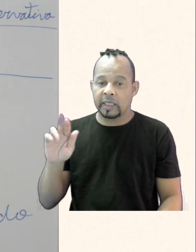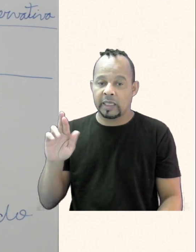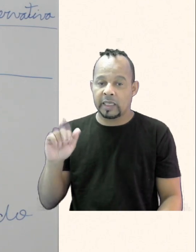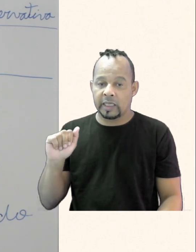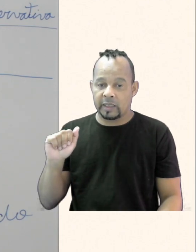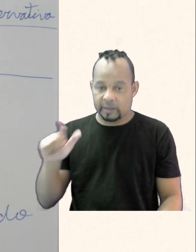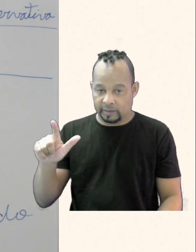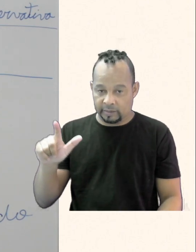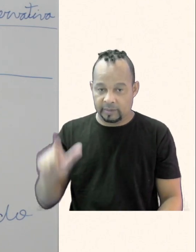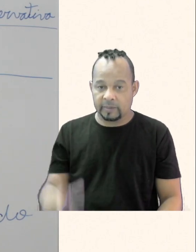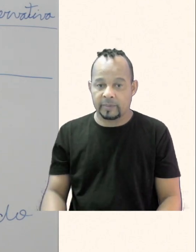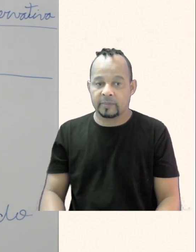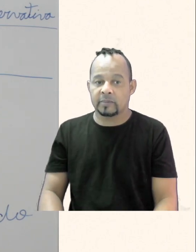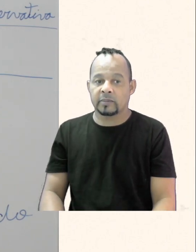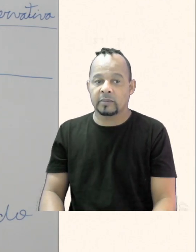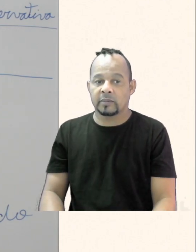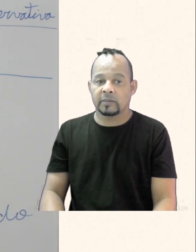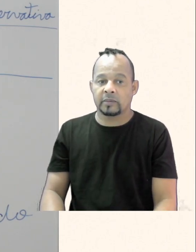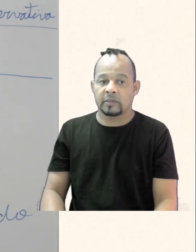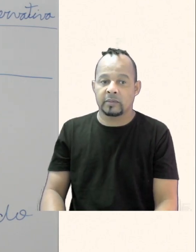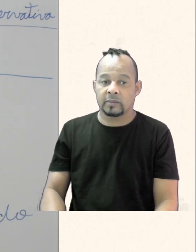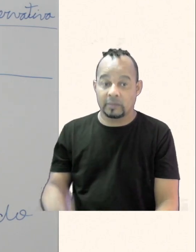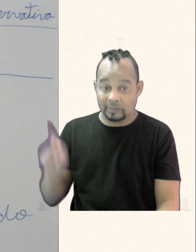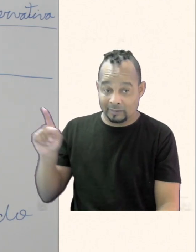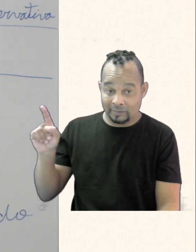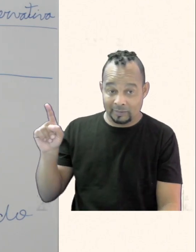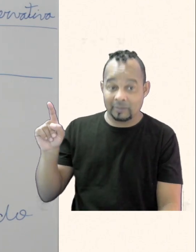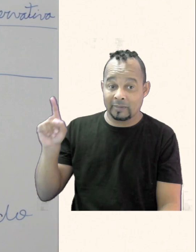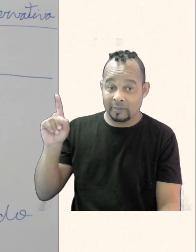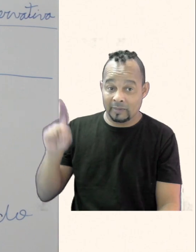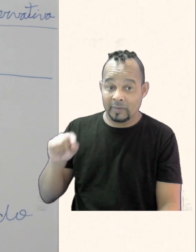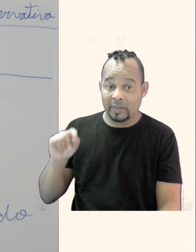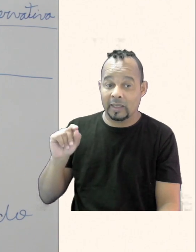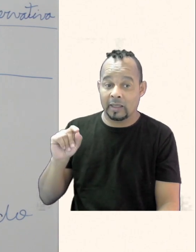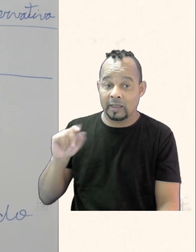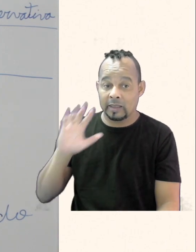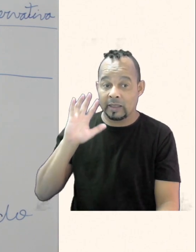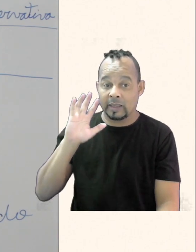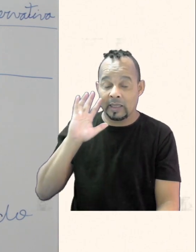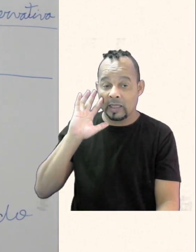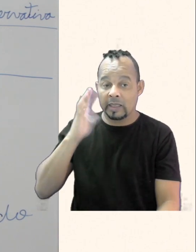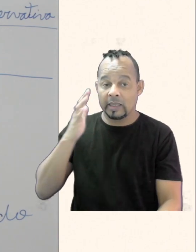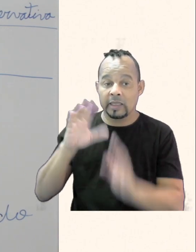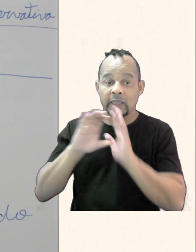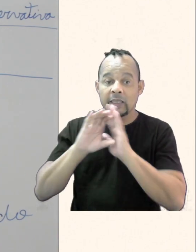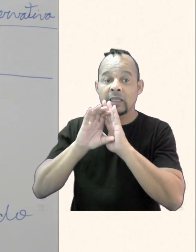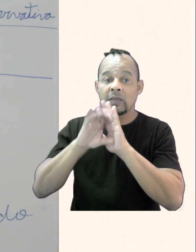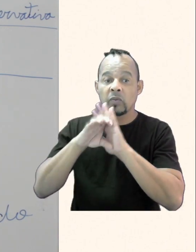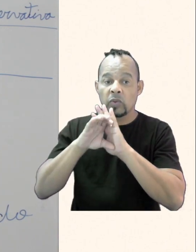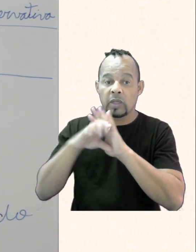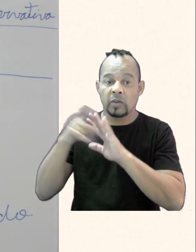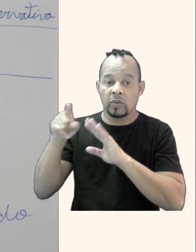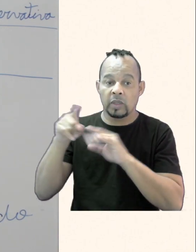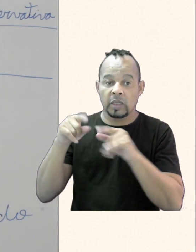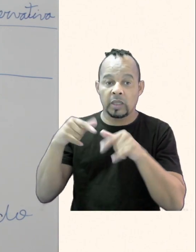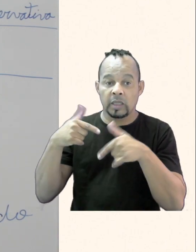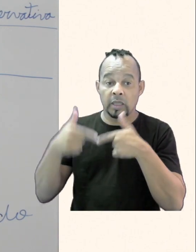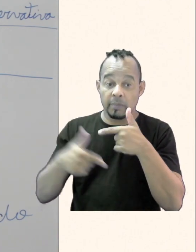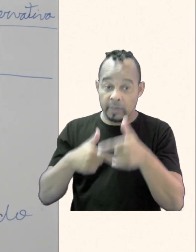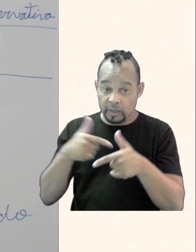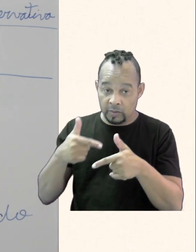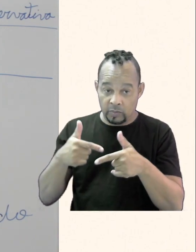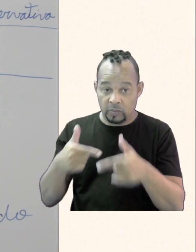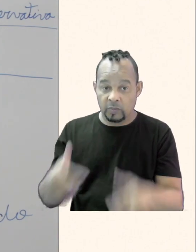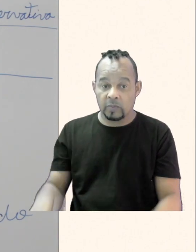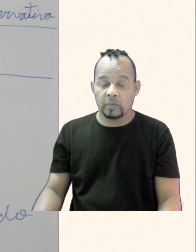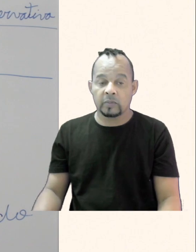Olha, essa integral aqui quem define o trabalho. Então, se essa integral independe do